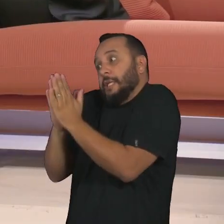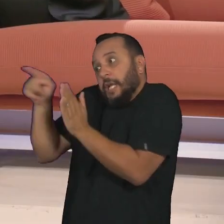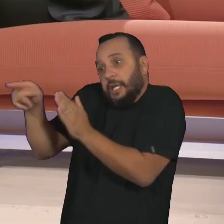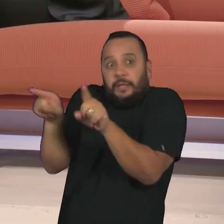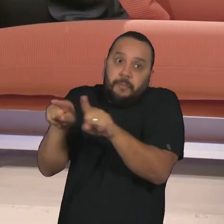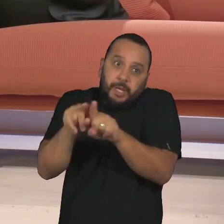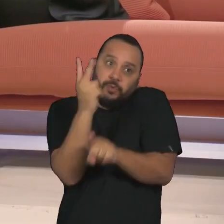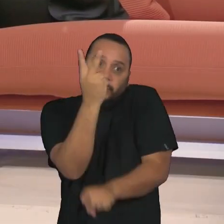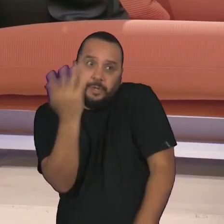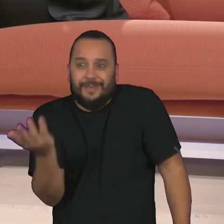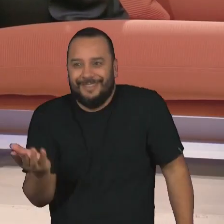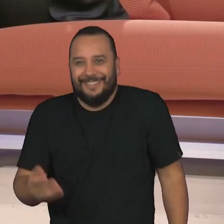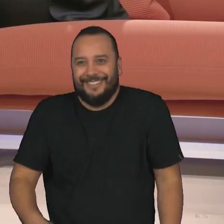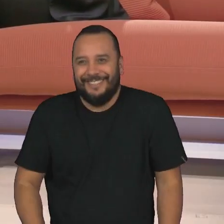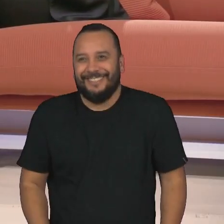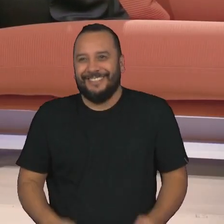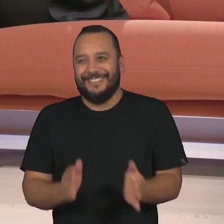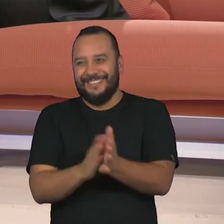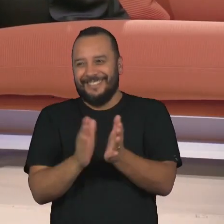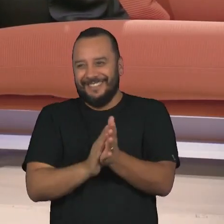De algum caminho a gente vai, né?